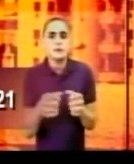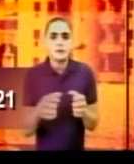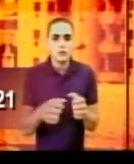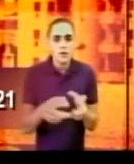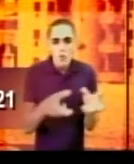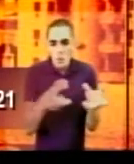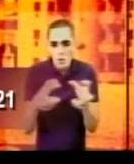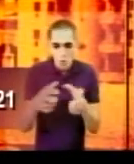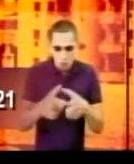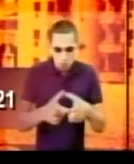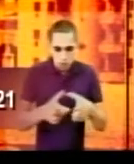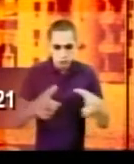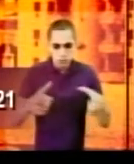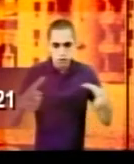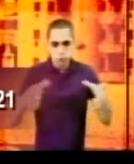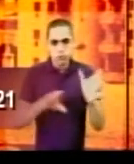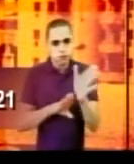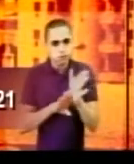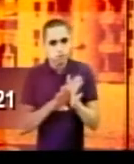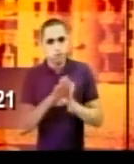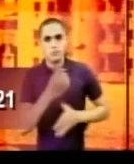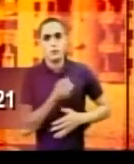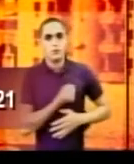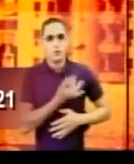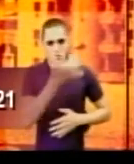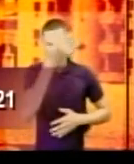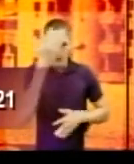nos preparamos e abrimos